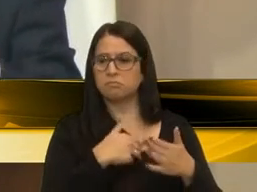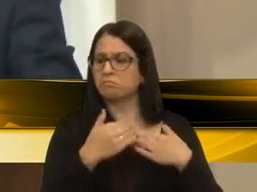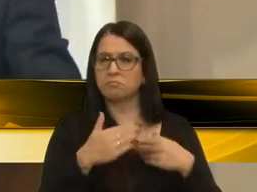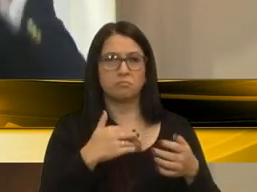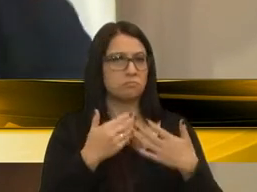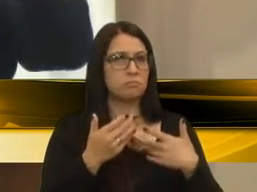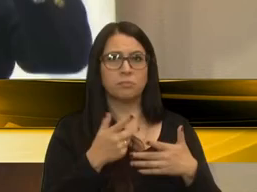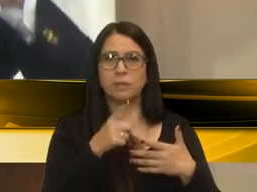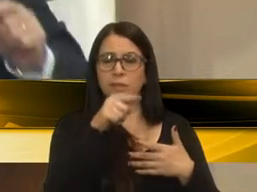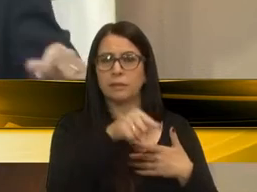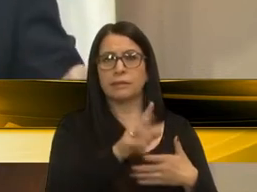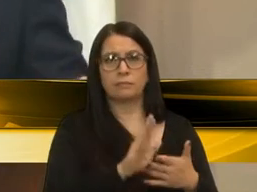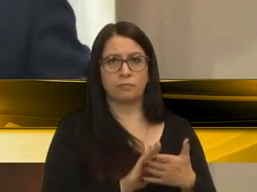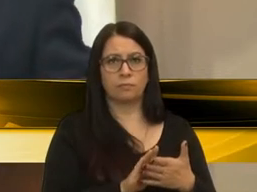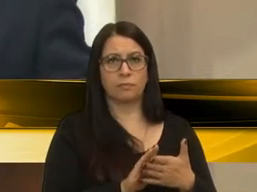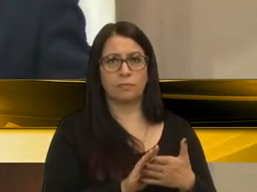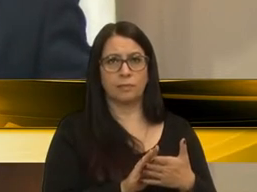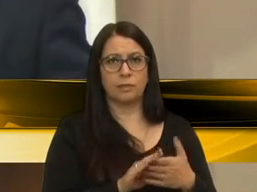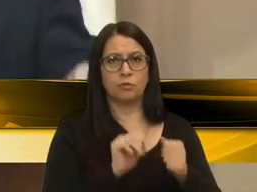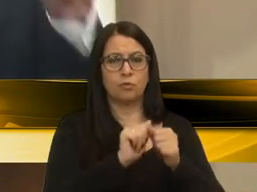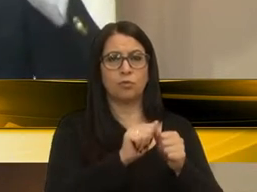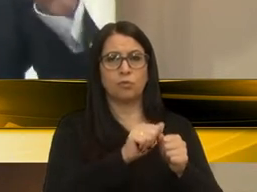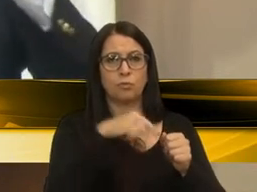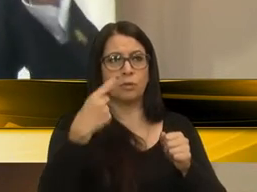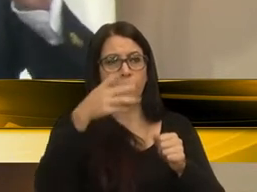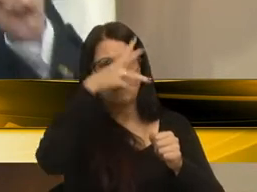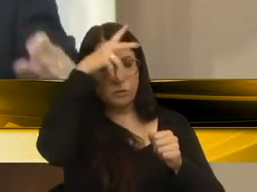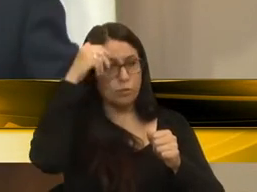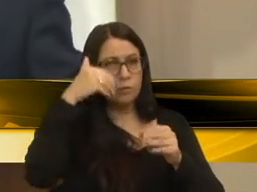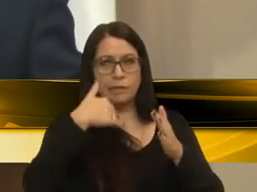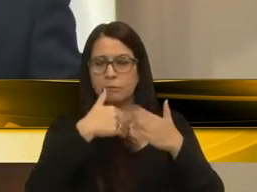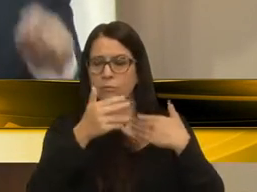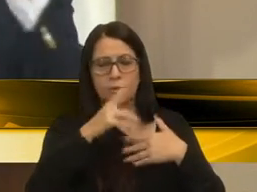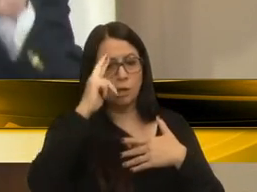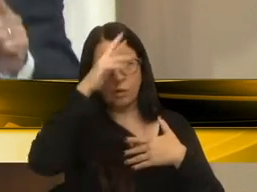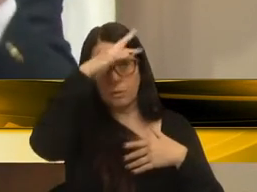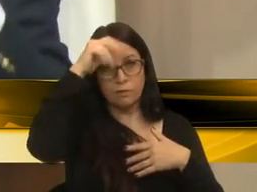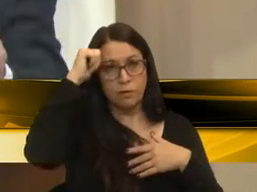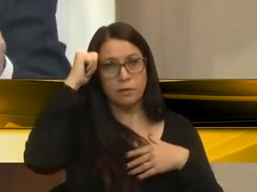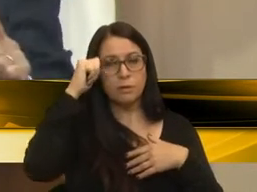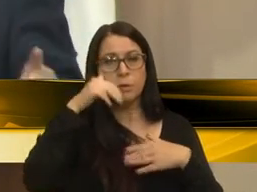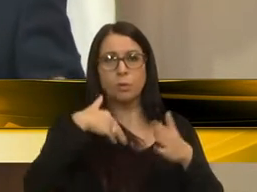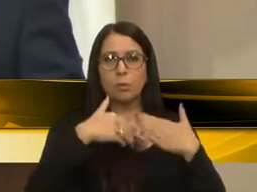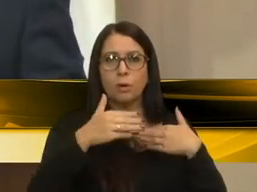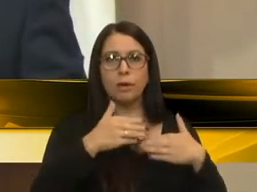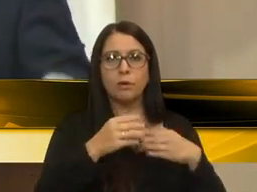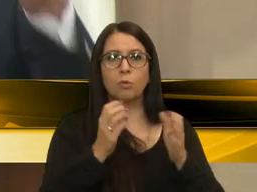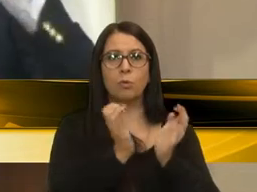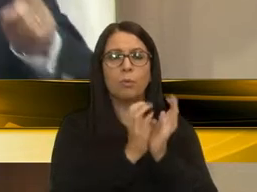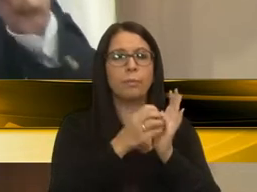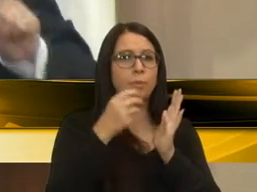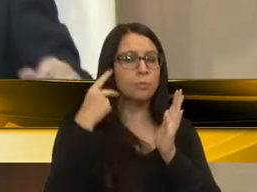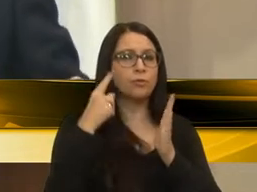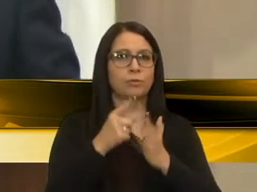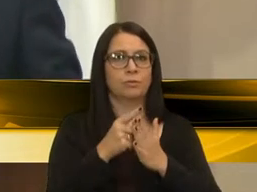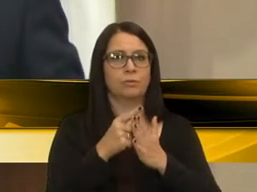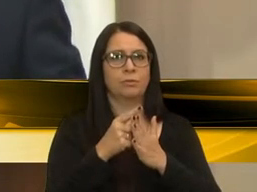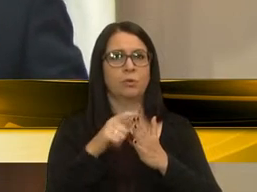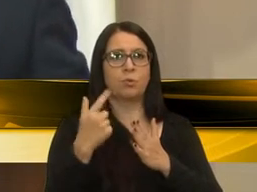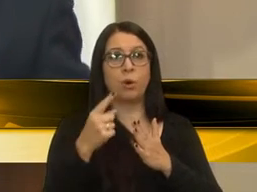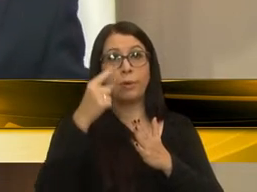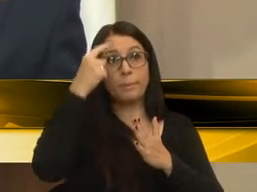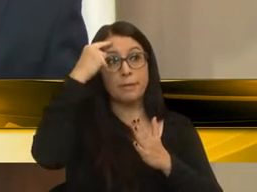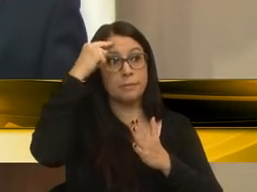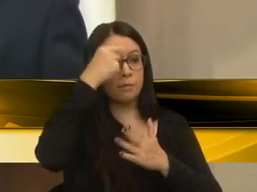quem esteja ali do lado da prefeitura, qual seja o prefeito e qual seja o partido e qual seja a